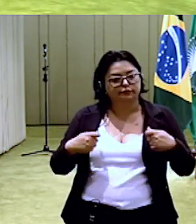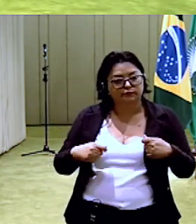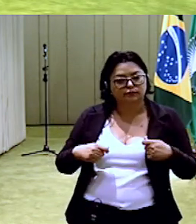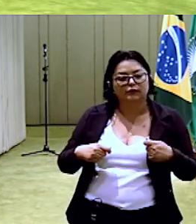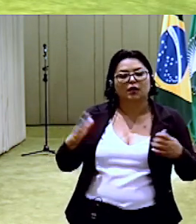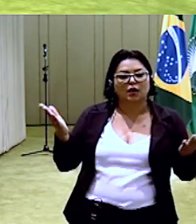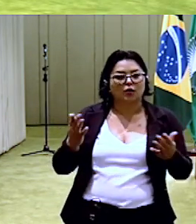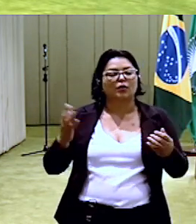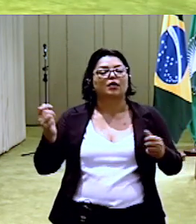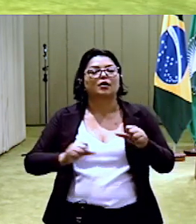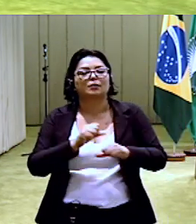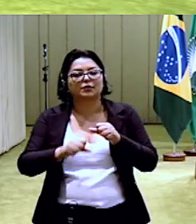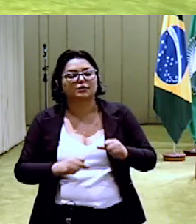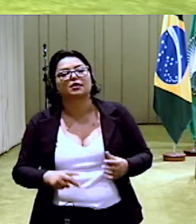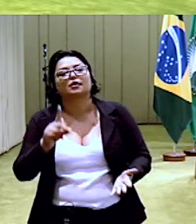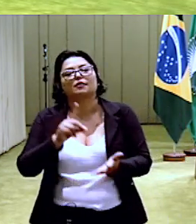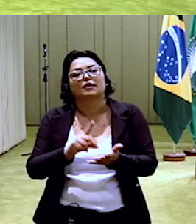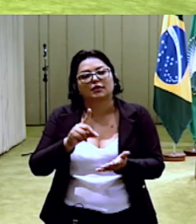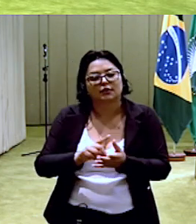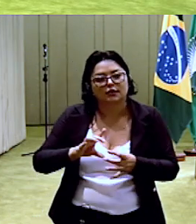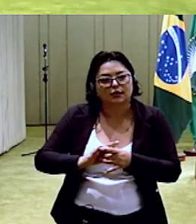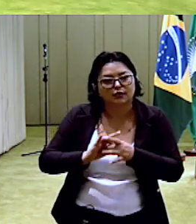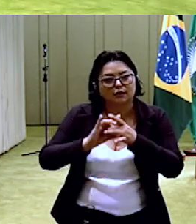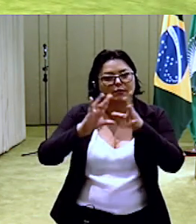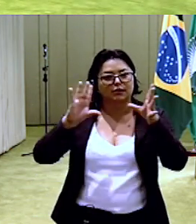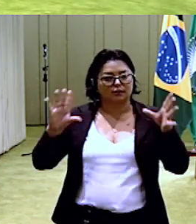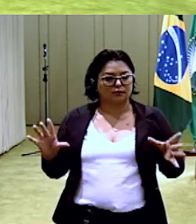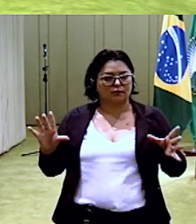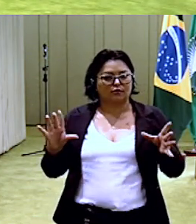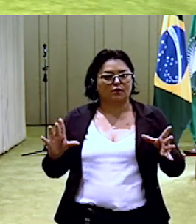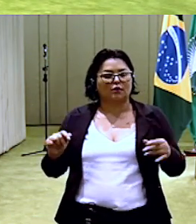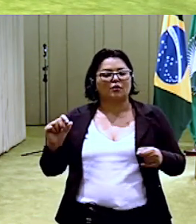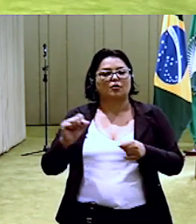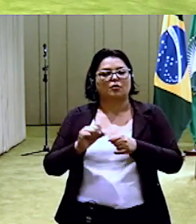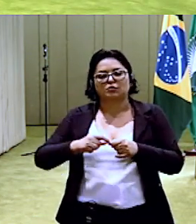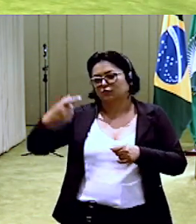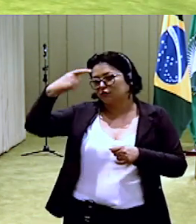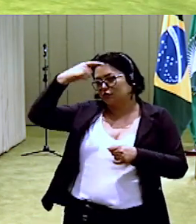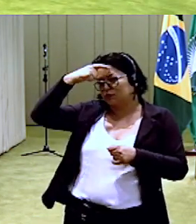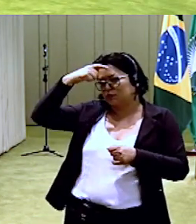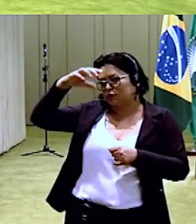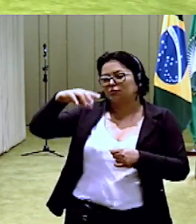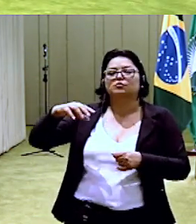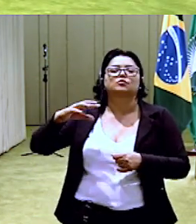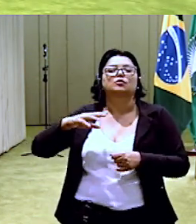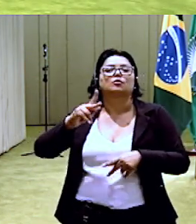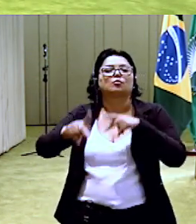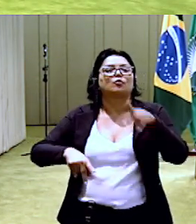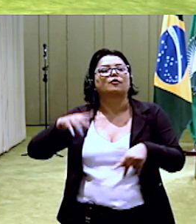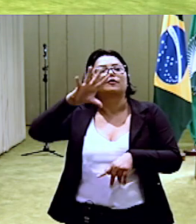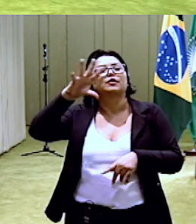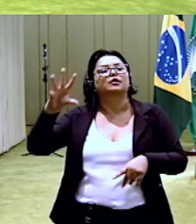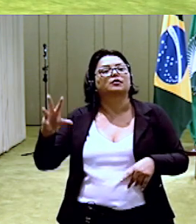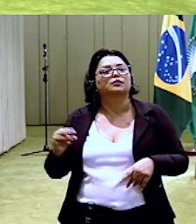real independência, que eu acredito, deve ser feita, sobretudo, obviamente, com a atitude, mentalidade dos africanos, porque temos também os